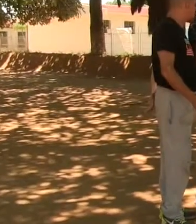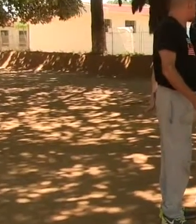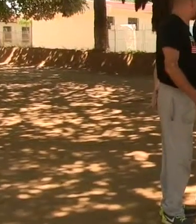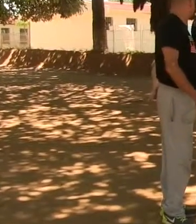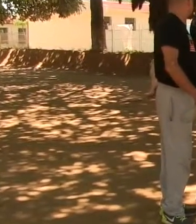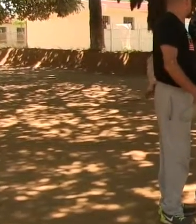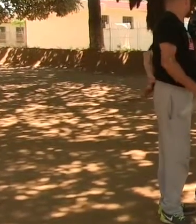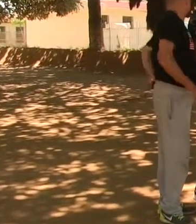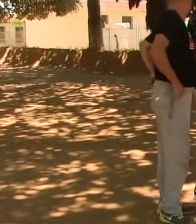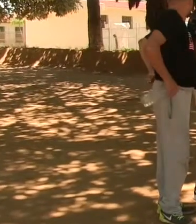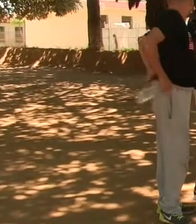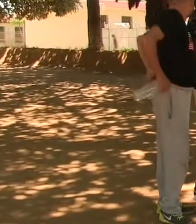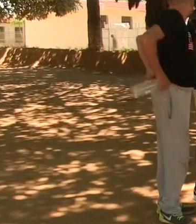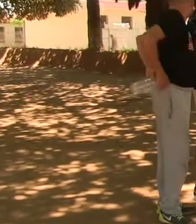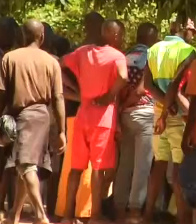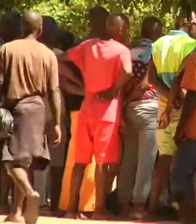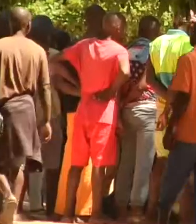Tchau!